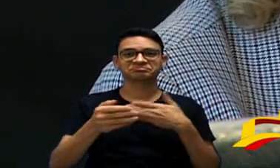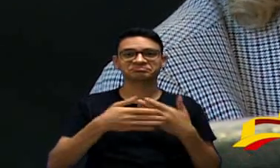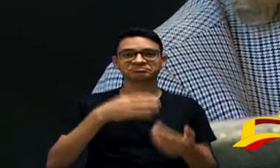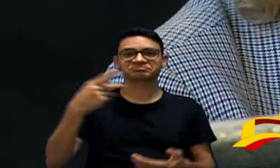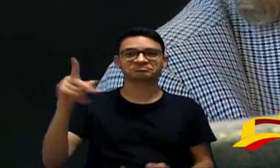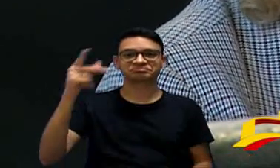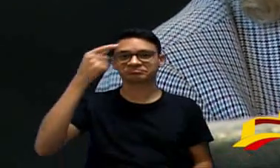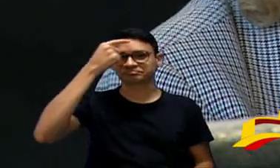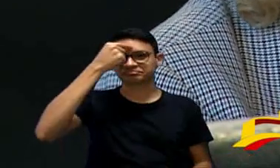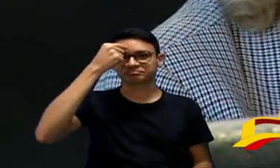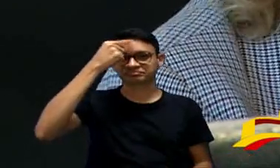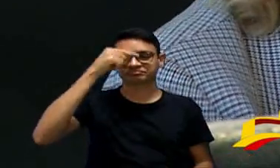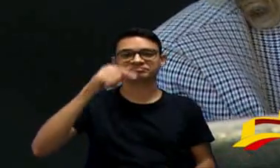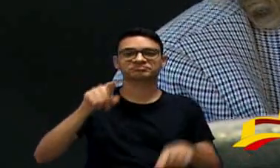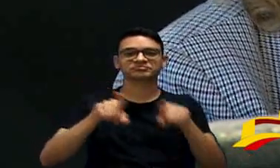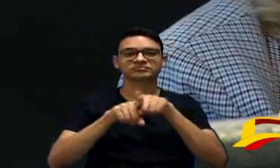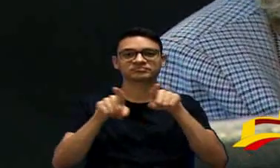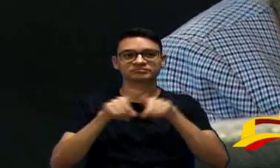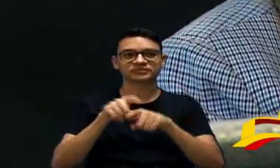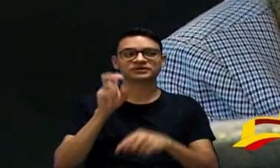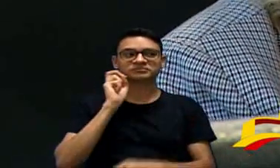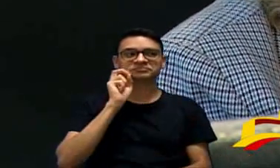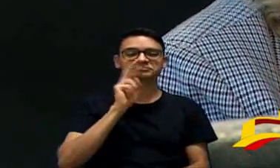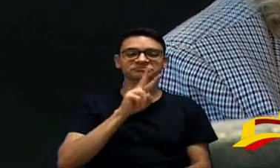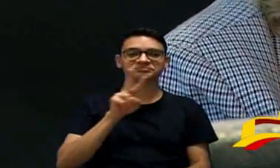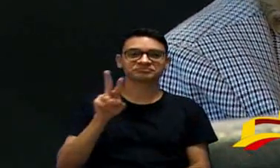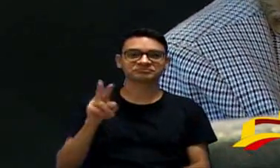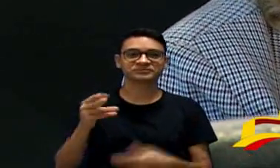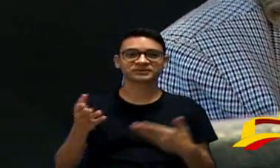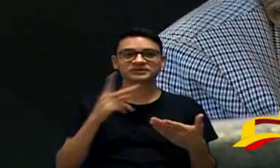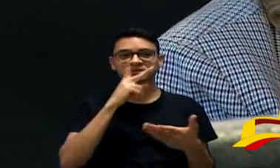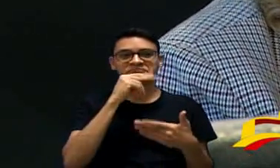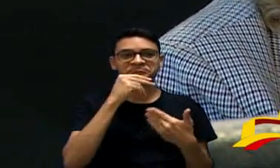vereador Dillon, também a gente aqui